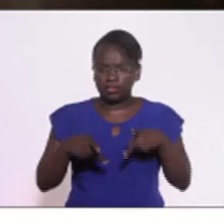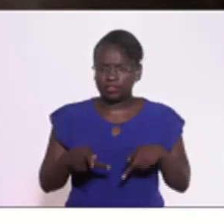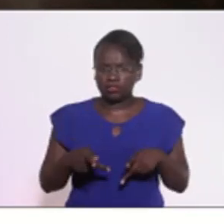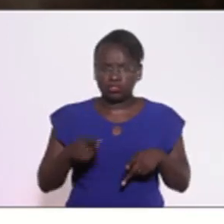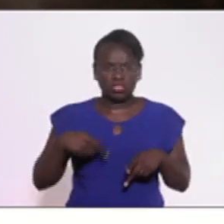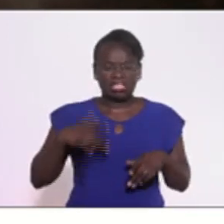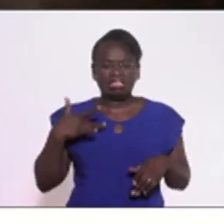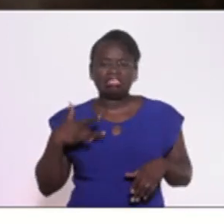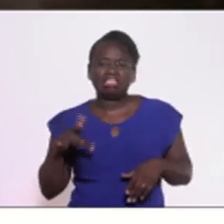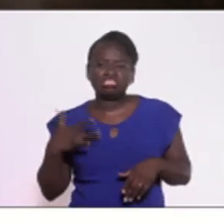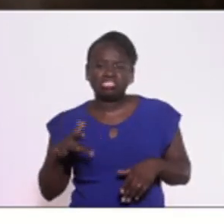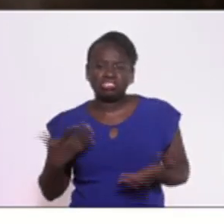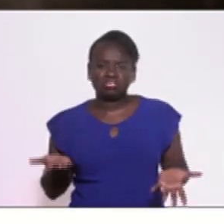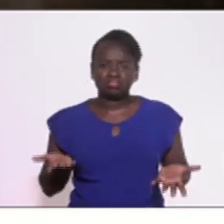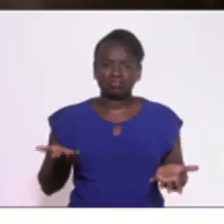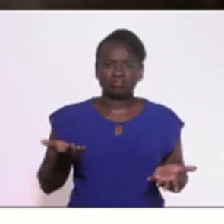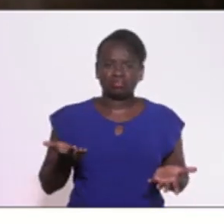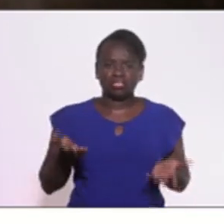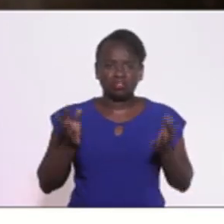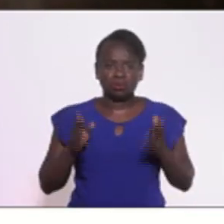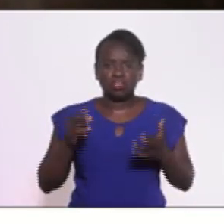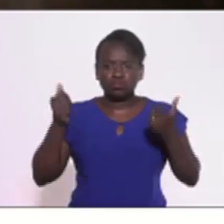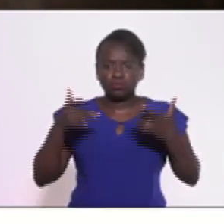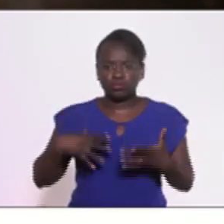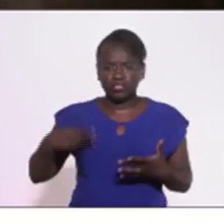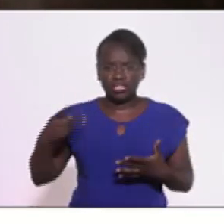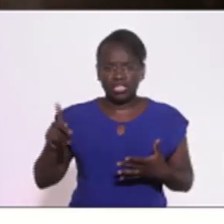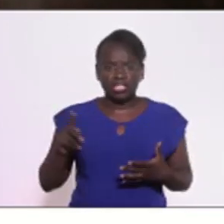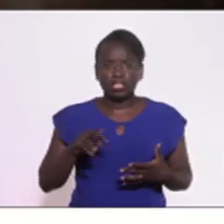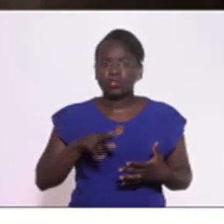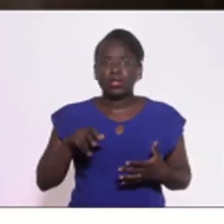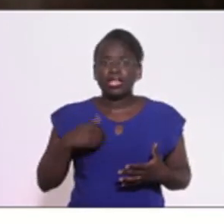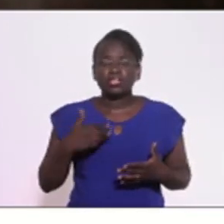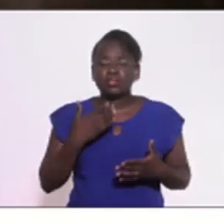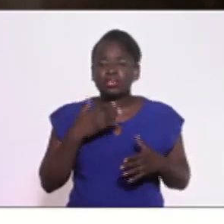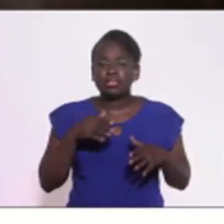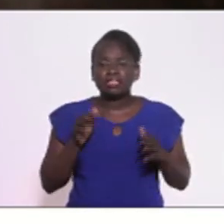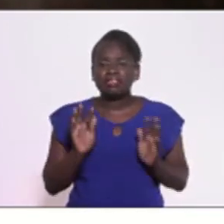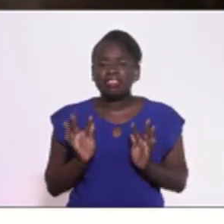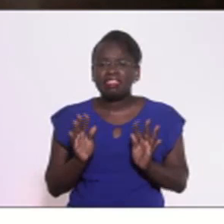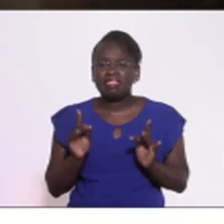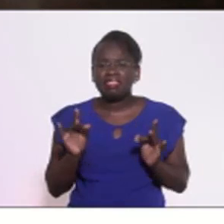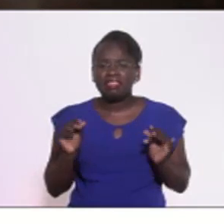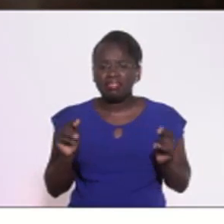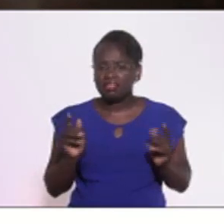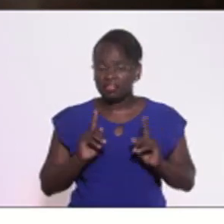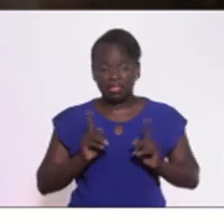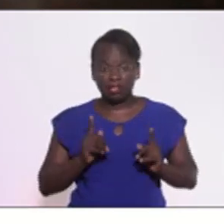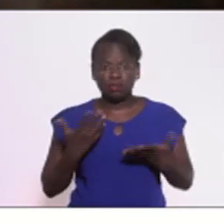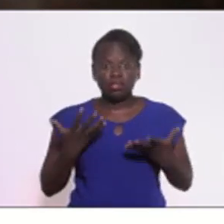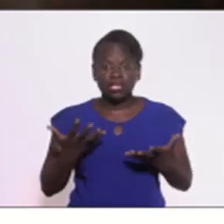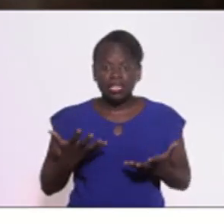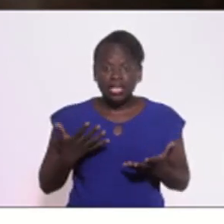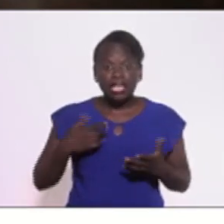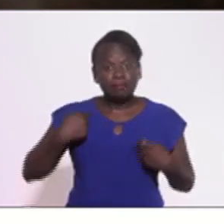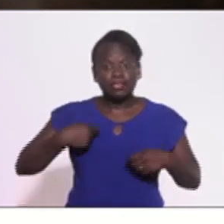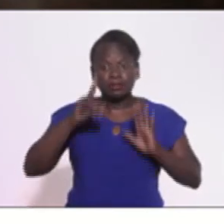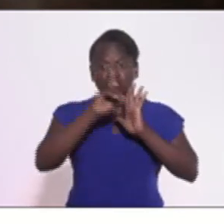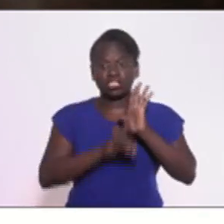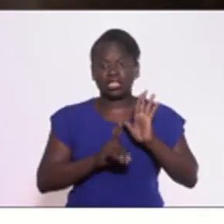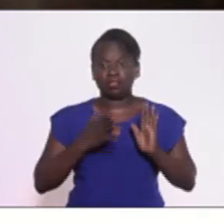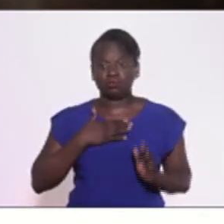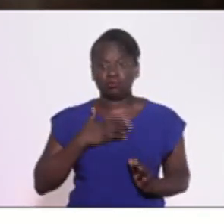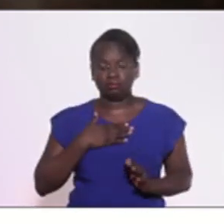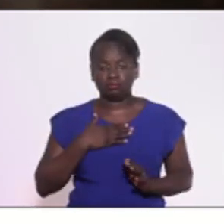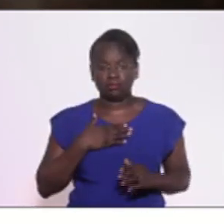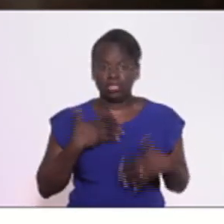somos coitadinhos, que a filha do Ronaldo falou, nós não estamos aqui para mimimi, a gente quer o que a gente tem de direito, e